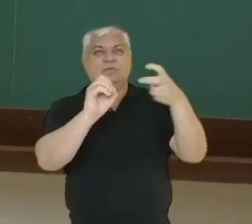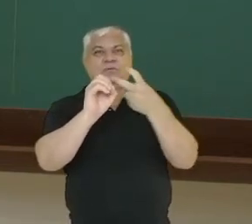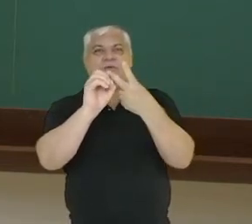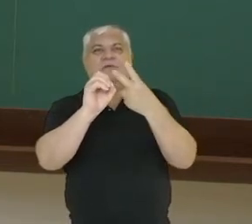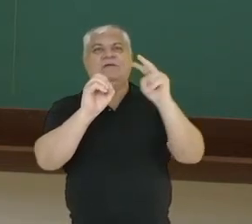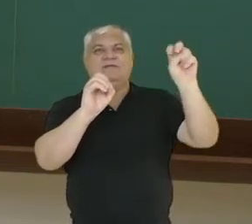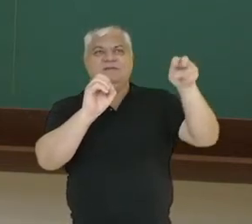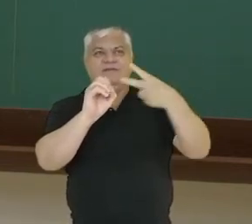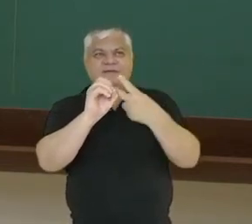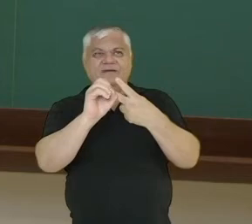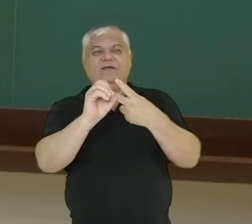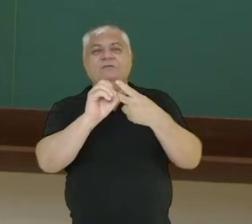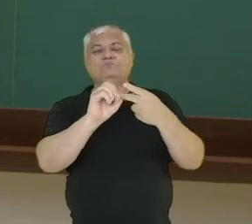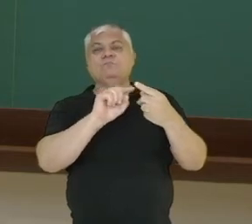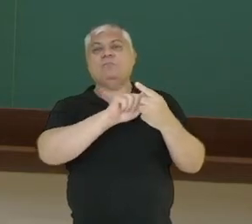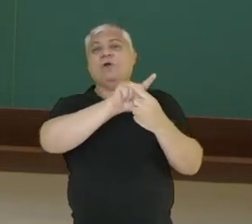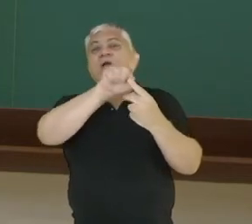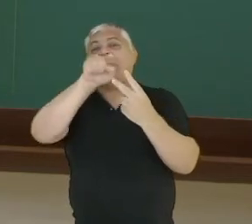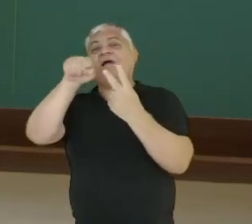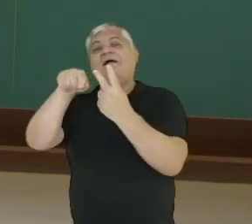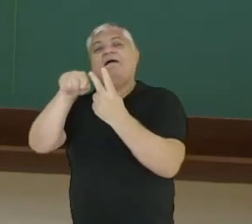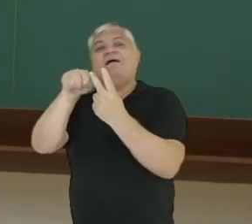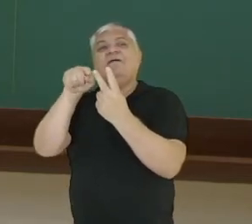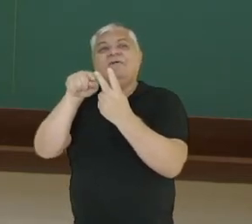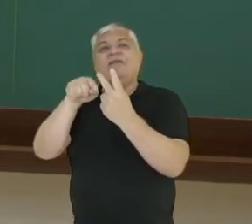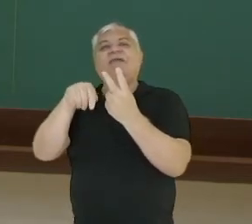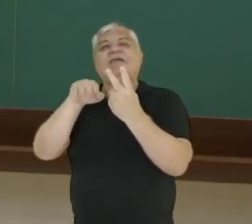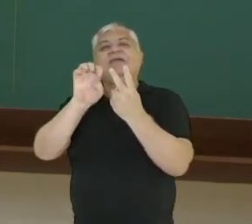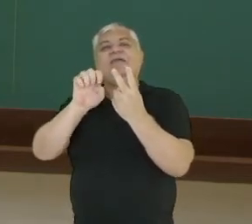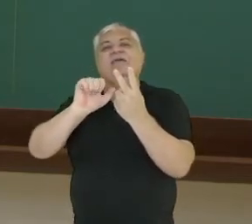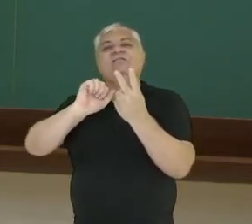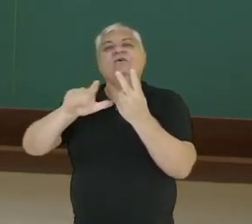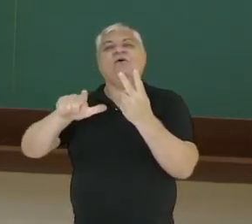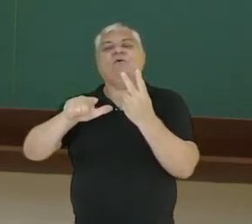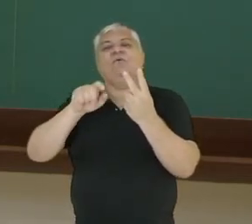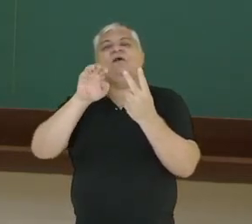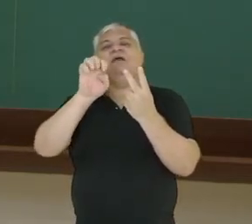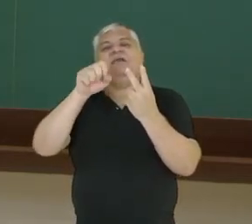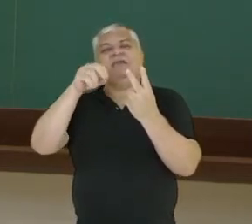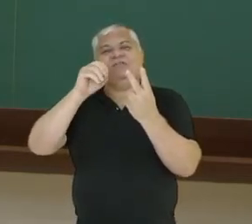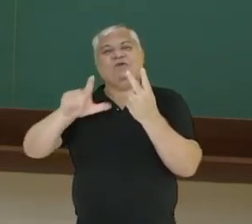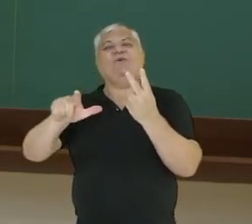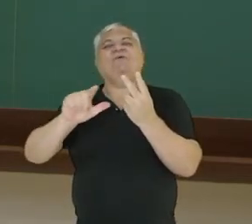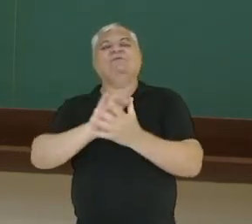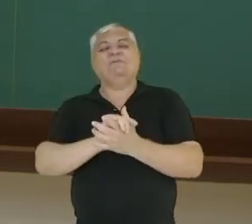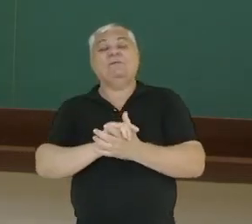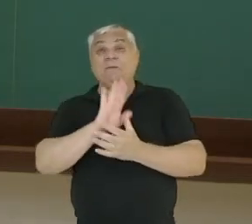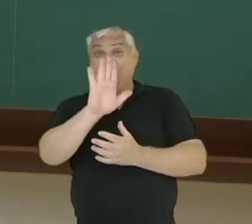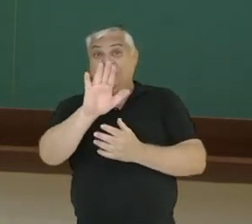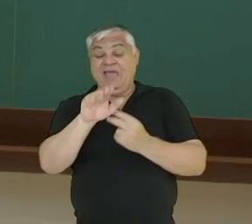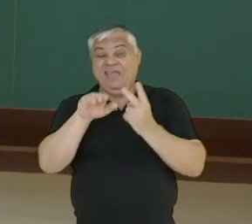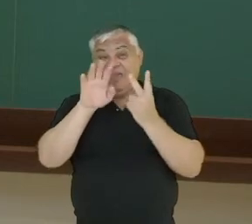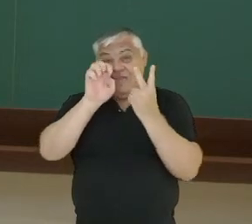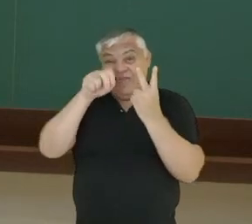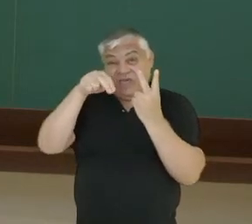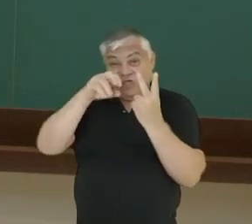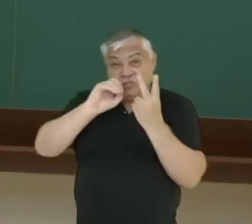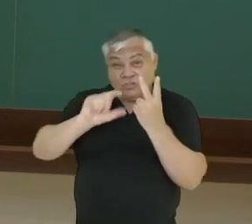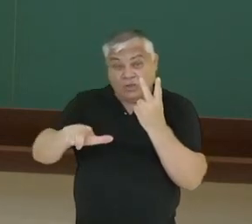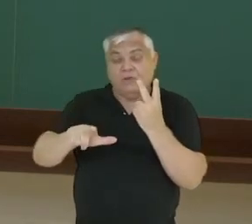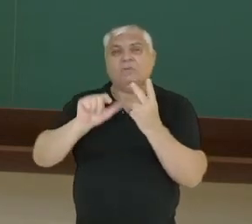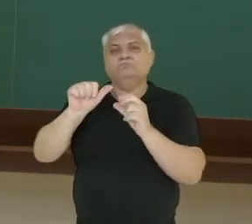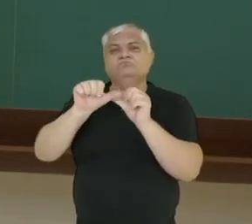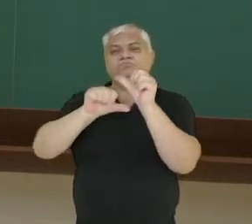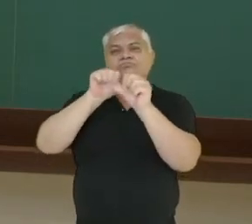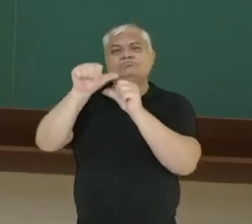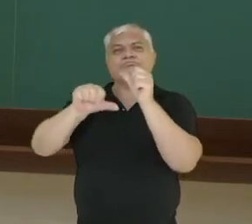carbonos. E aí nós vamos ter o quê? Vamos ter um enol. Vamos ter um enol, só que esse processo,